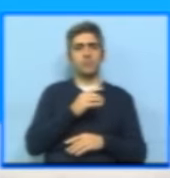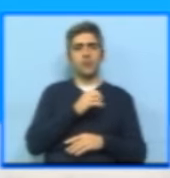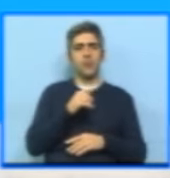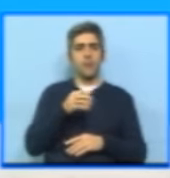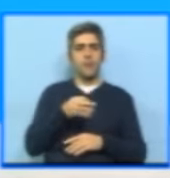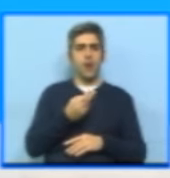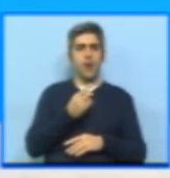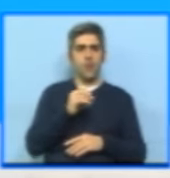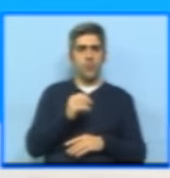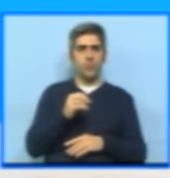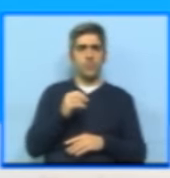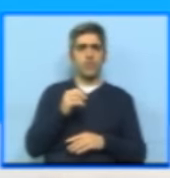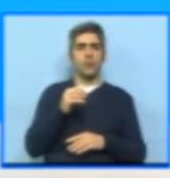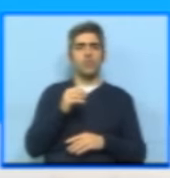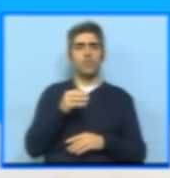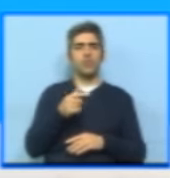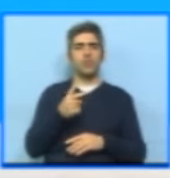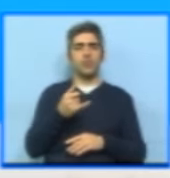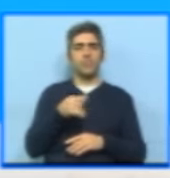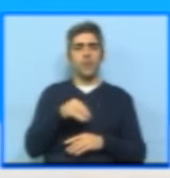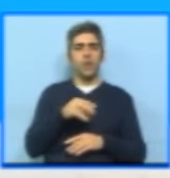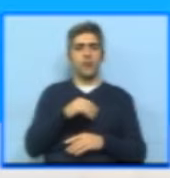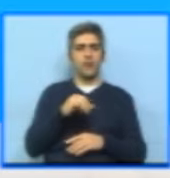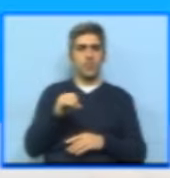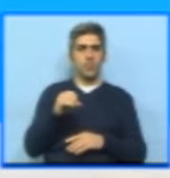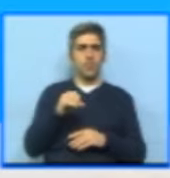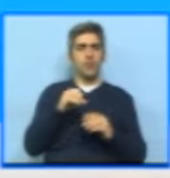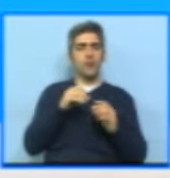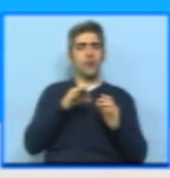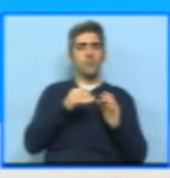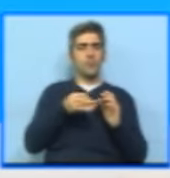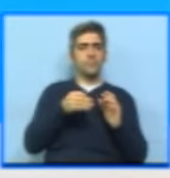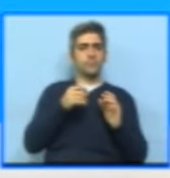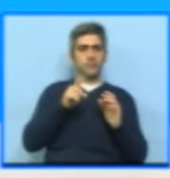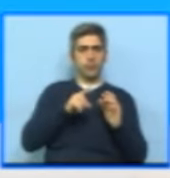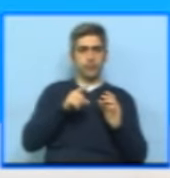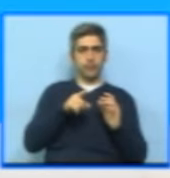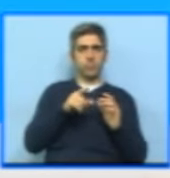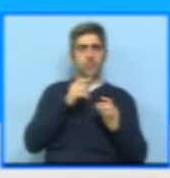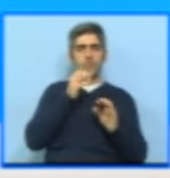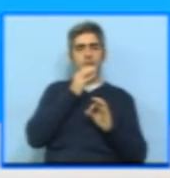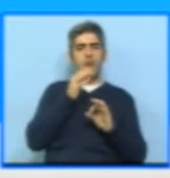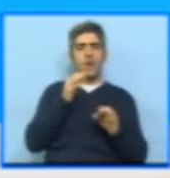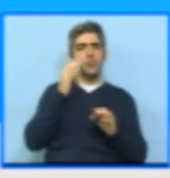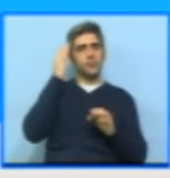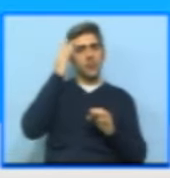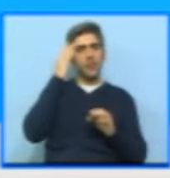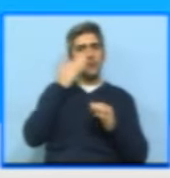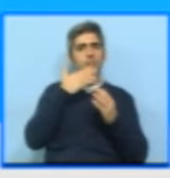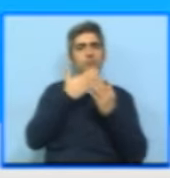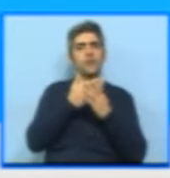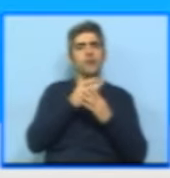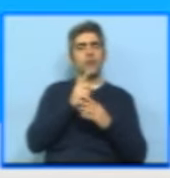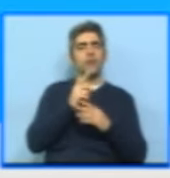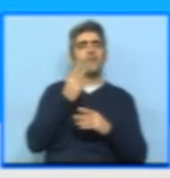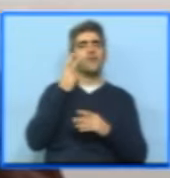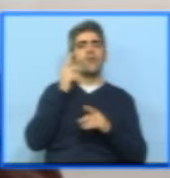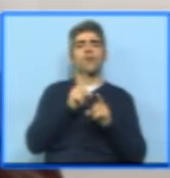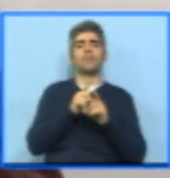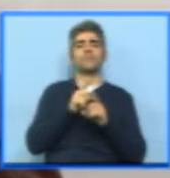no capítulo 1. Que ideal à santidade é aí apontado, Frei José Nunes? O ideal à santidade é